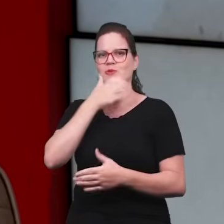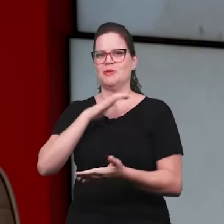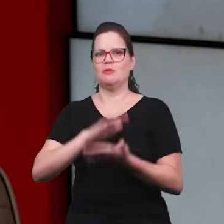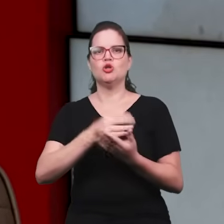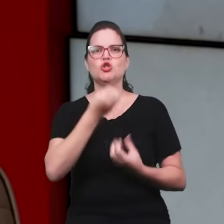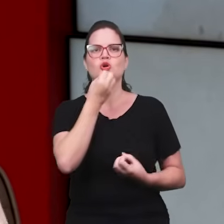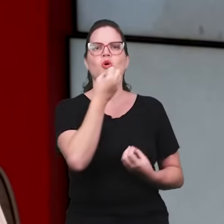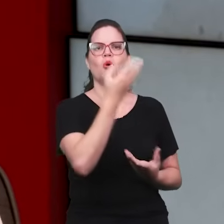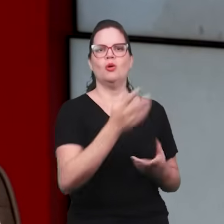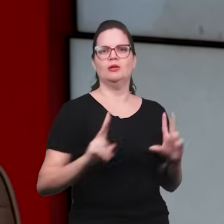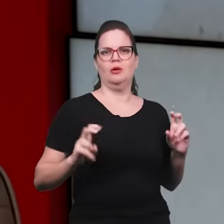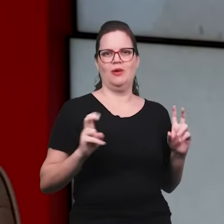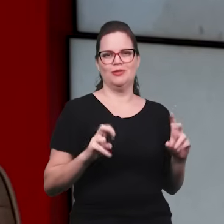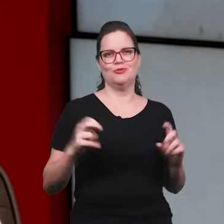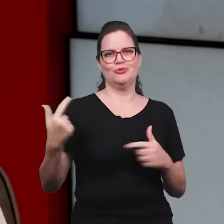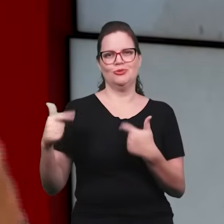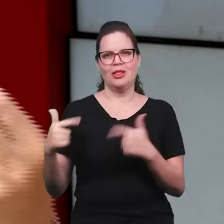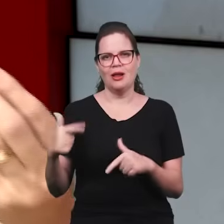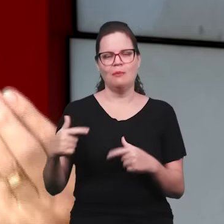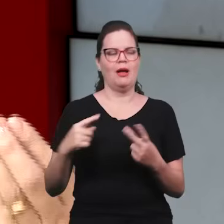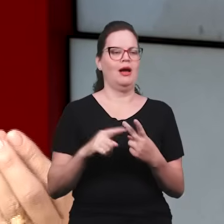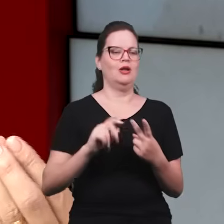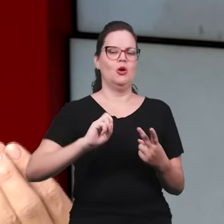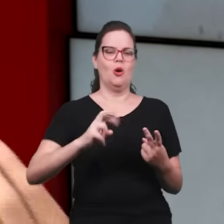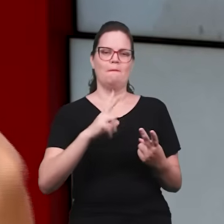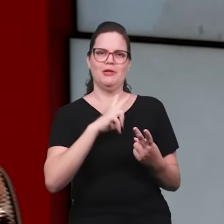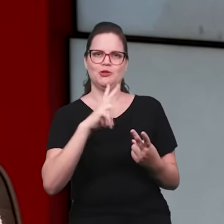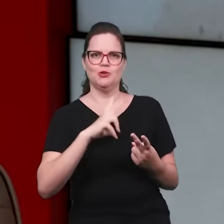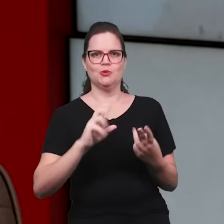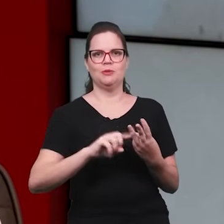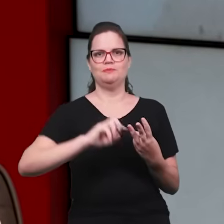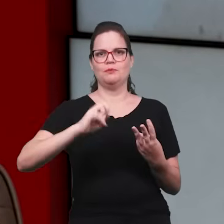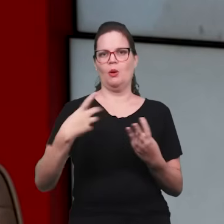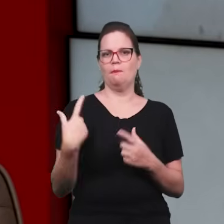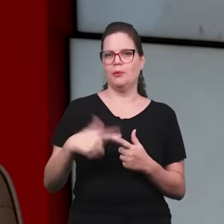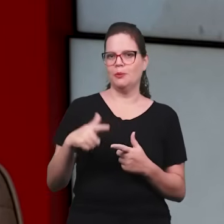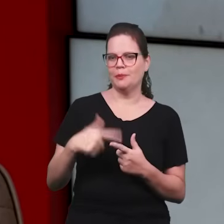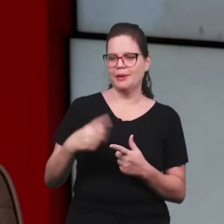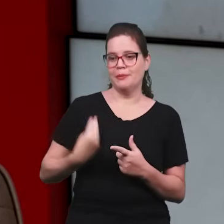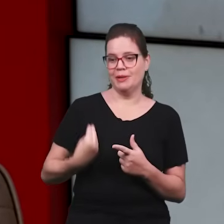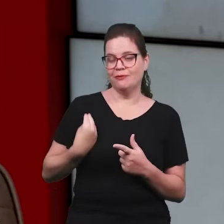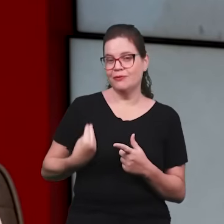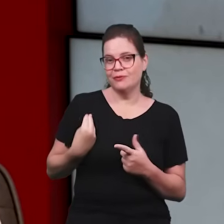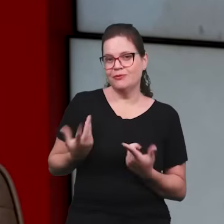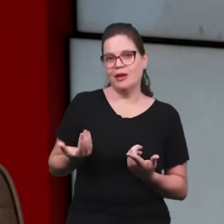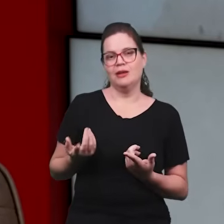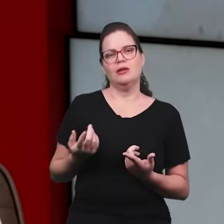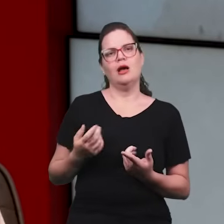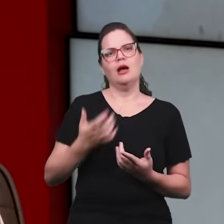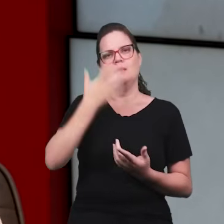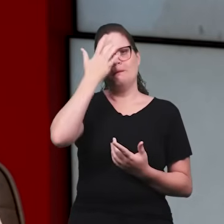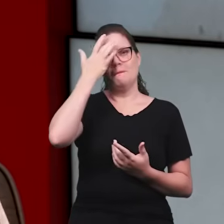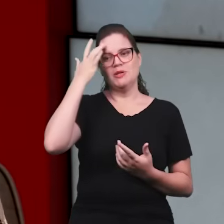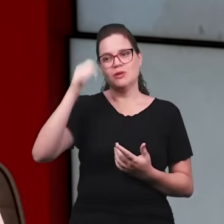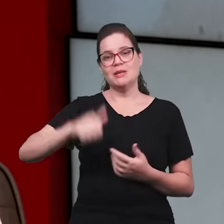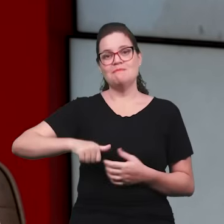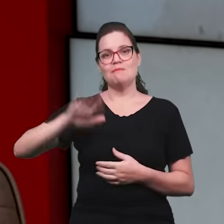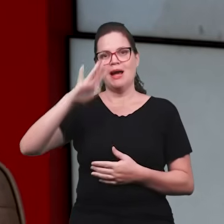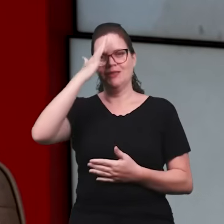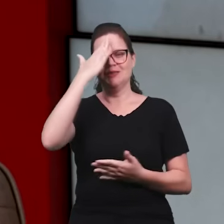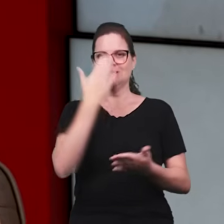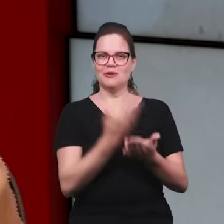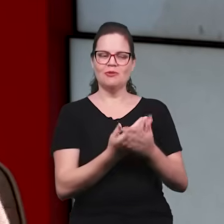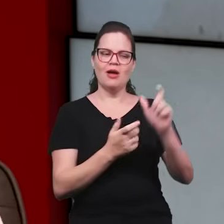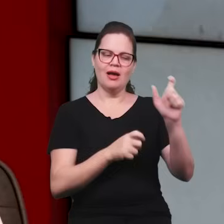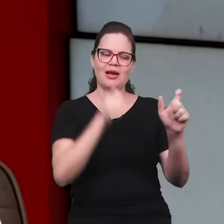assunto do trabalho, um assunto particular, às vezes um problema que ele está vivenciando. A pessoa que ele mais